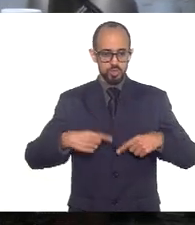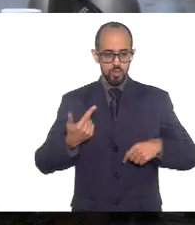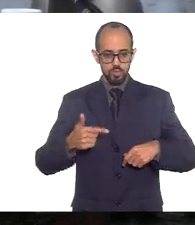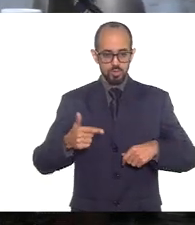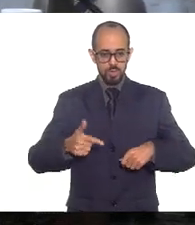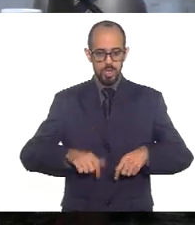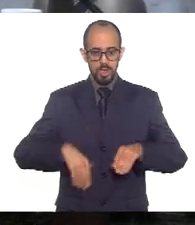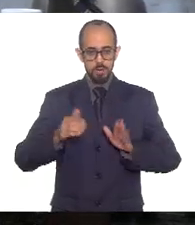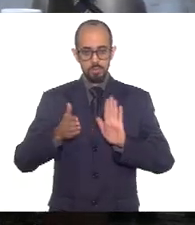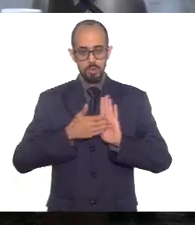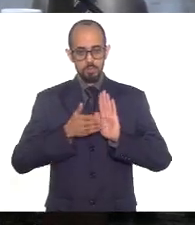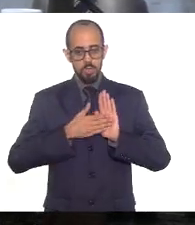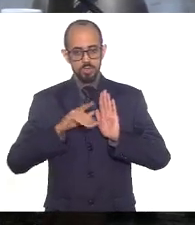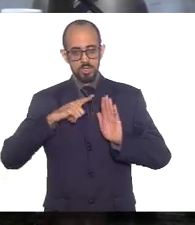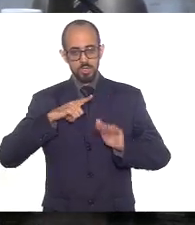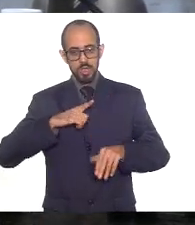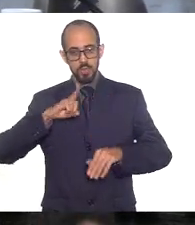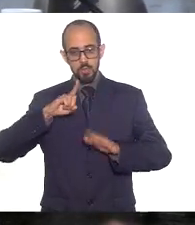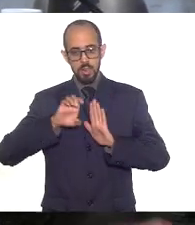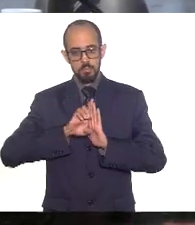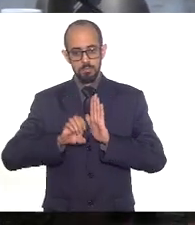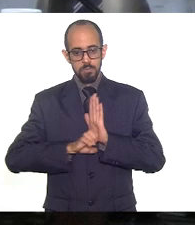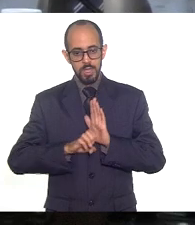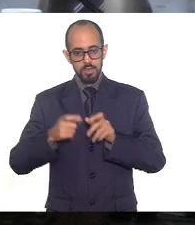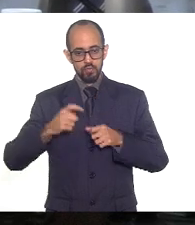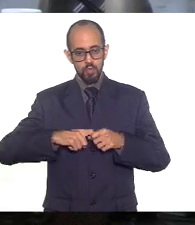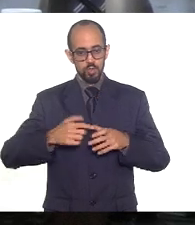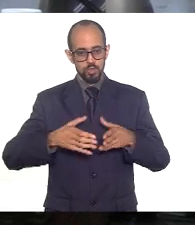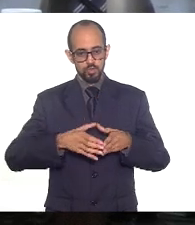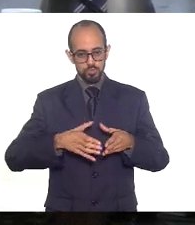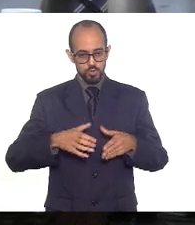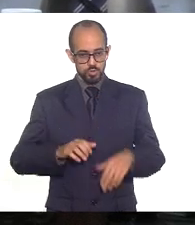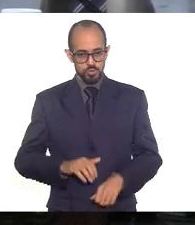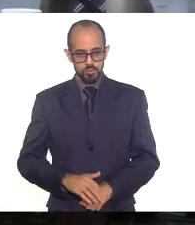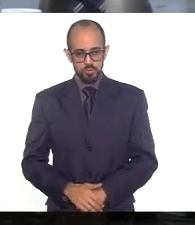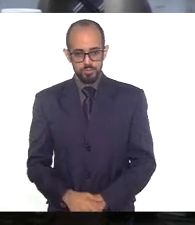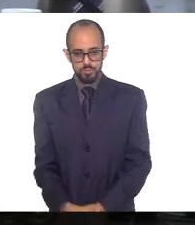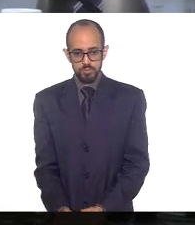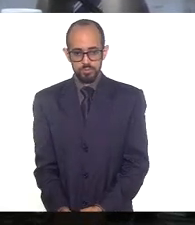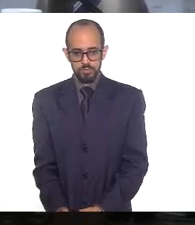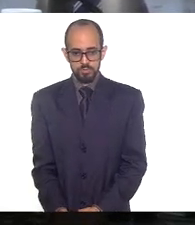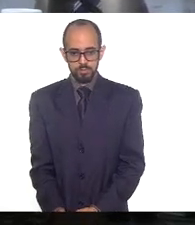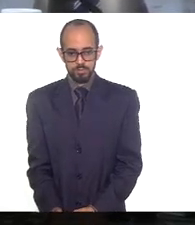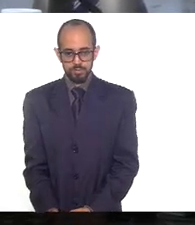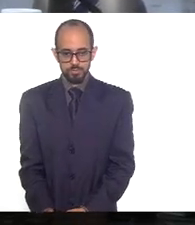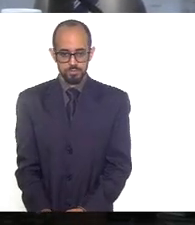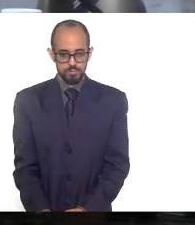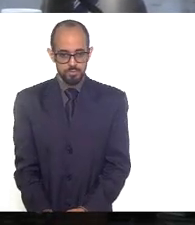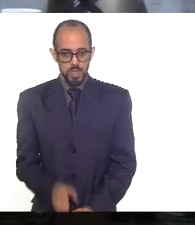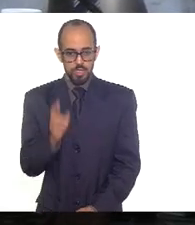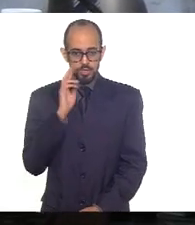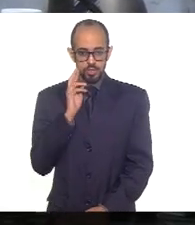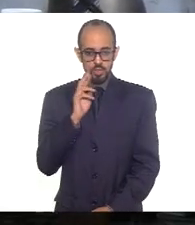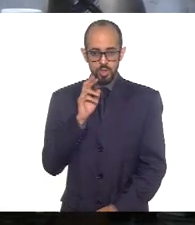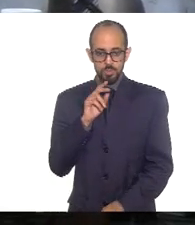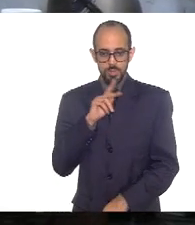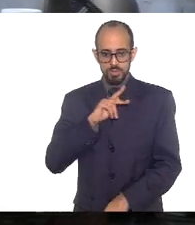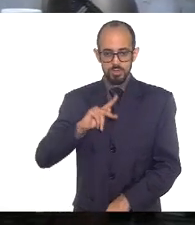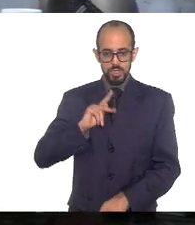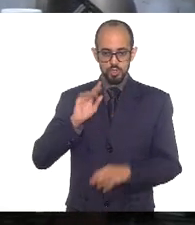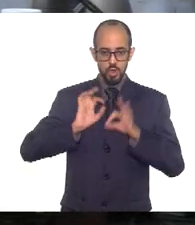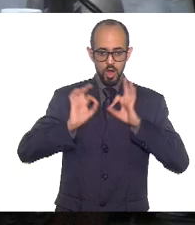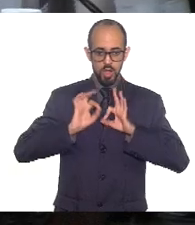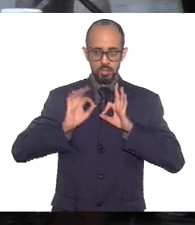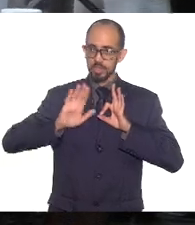era descrição a presente proposta recebeu uma Emenda e retorna as condições o meu tio mas é questão de lado